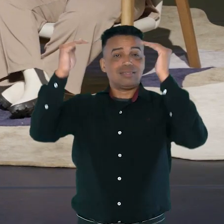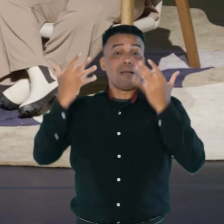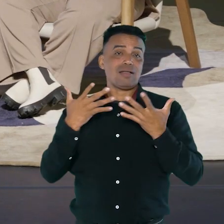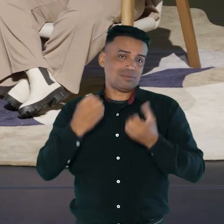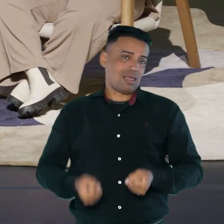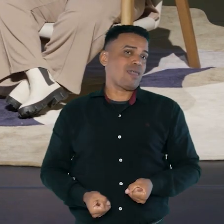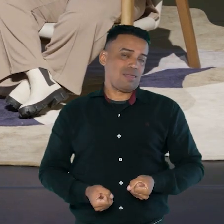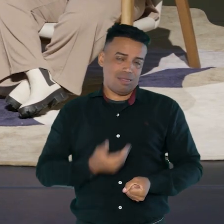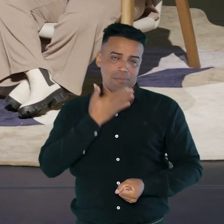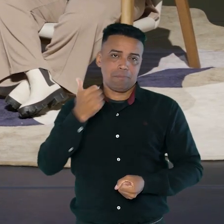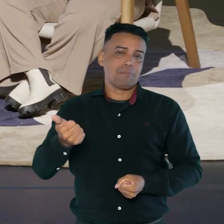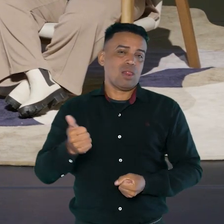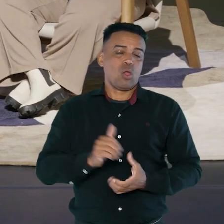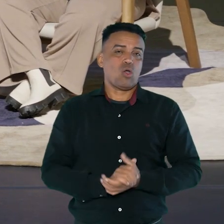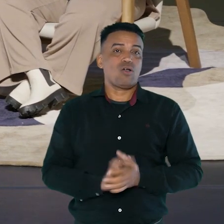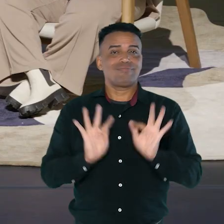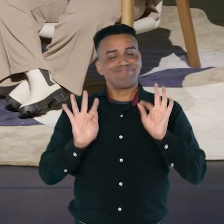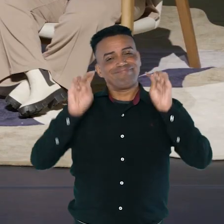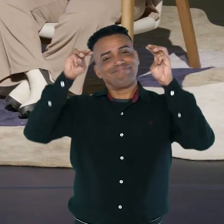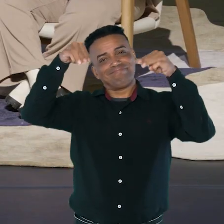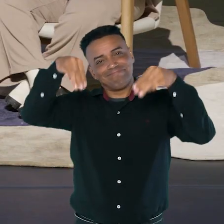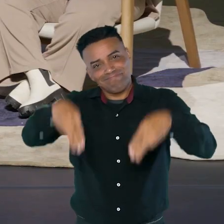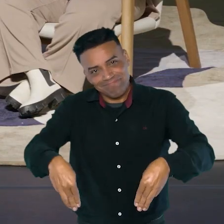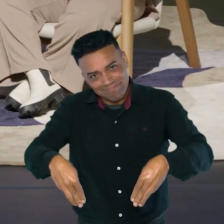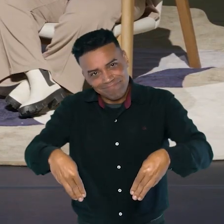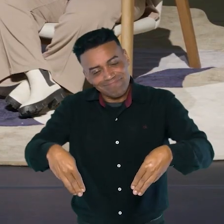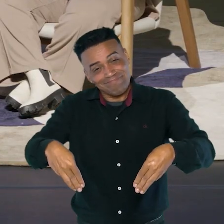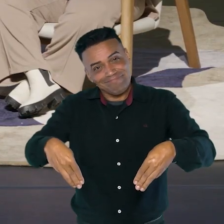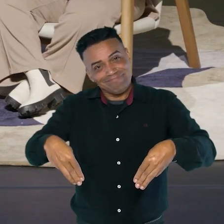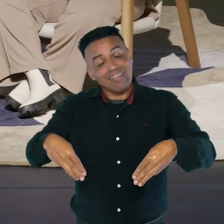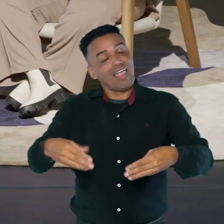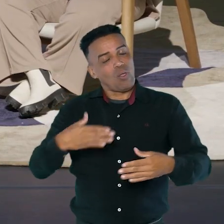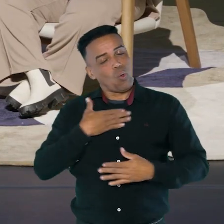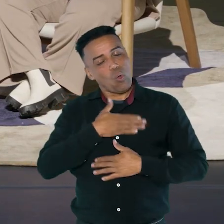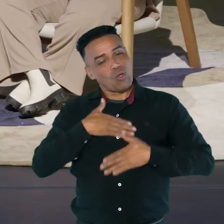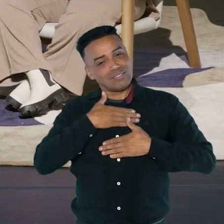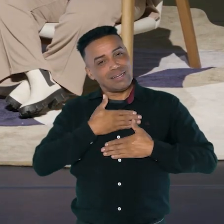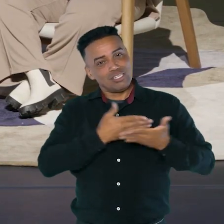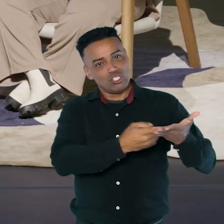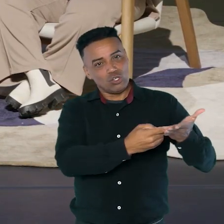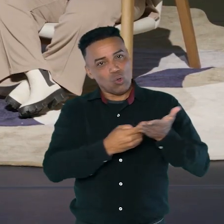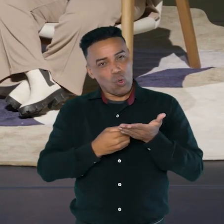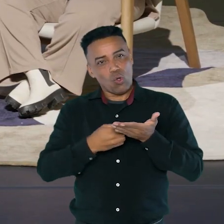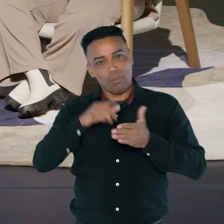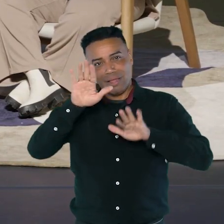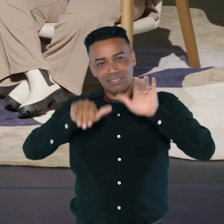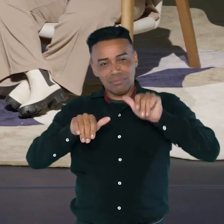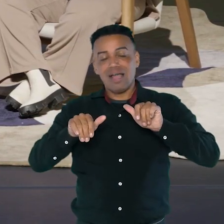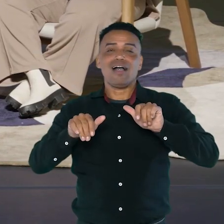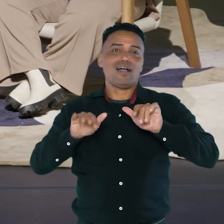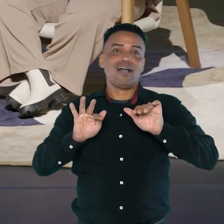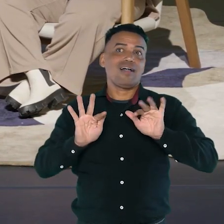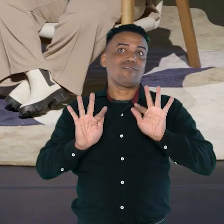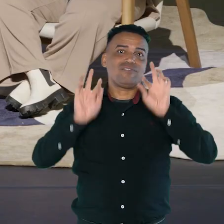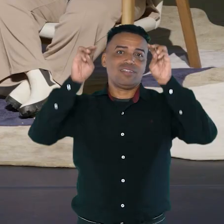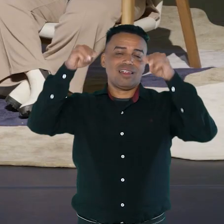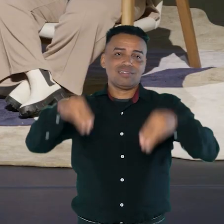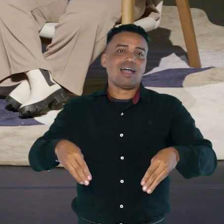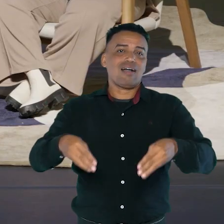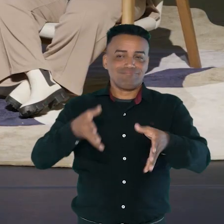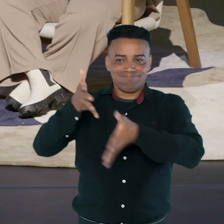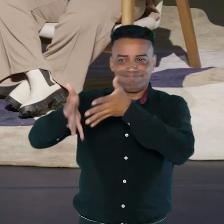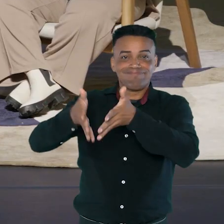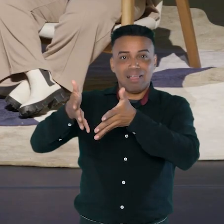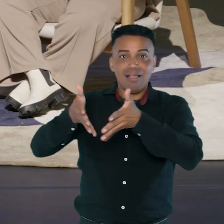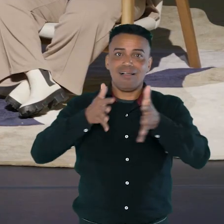que dói menos. A gente está chegando ao final. E aí, eu gostaria de convidar vocês a finalizar, dar a